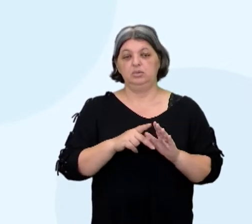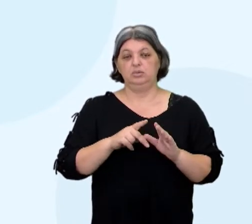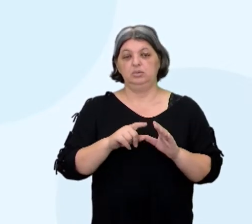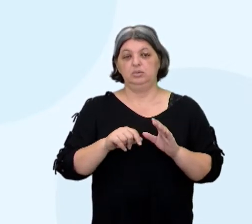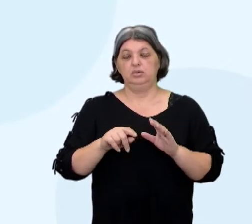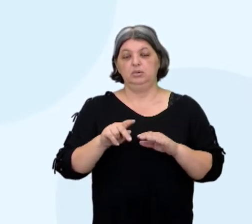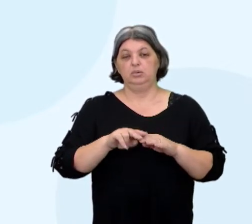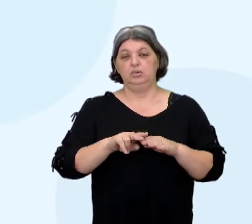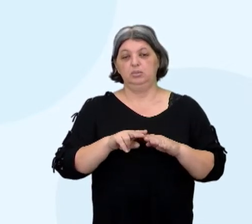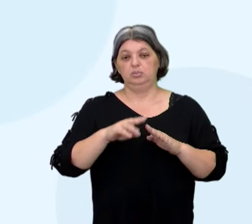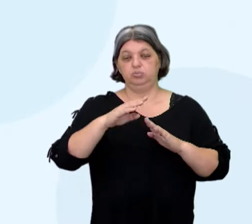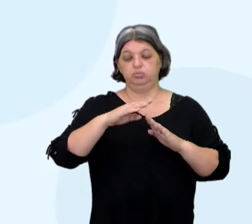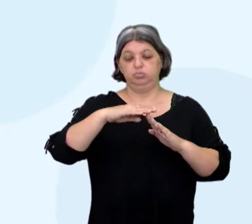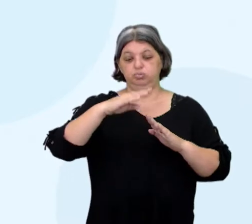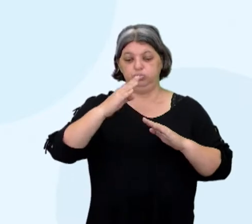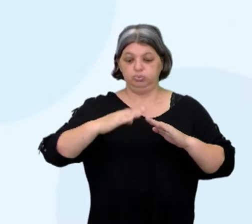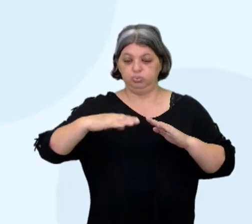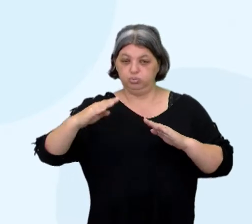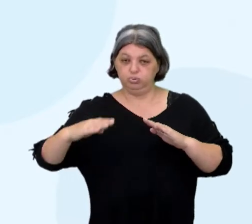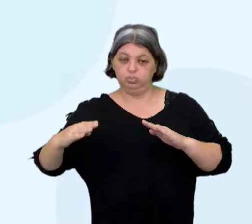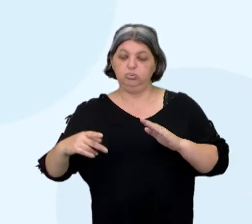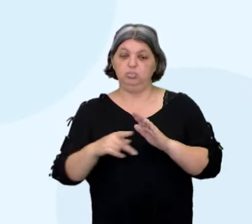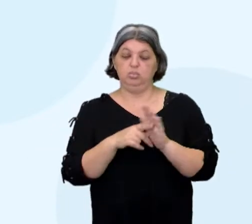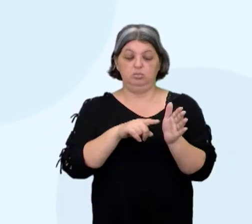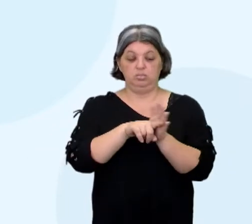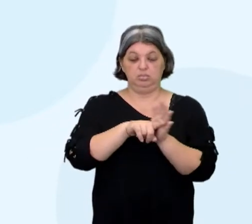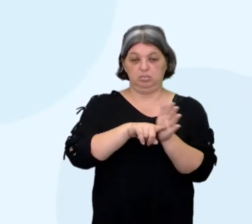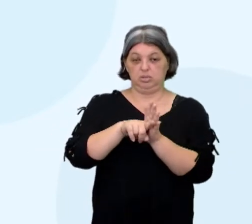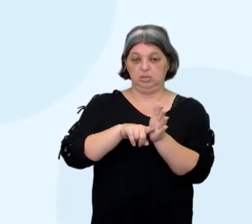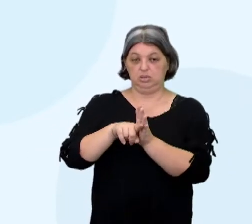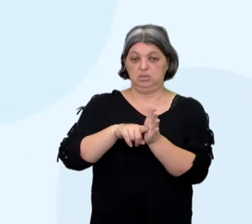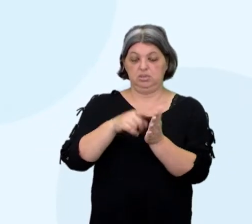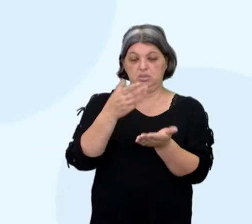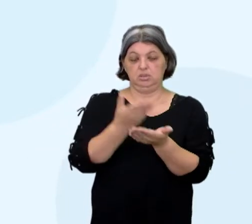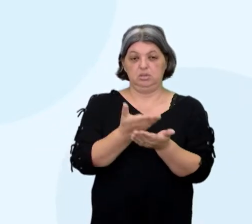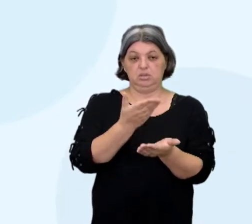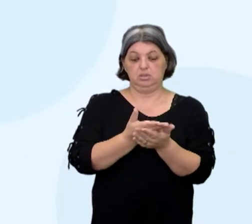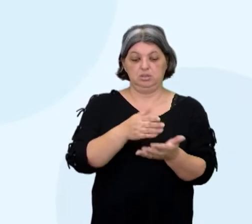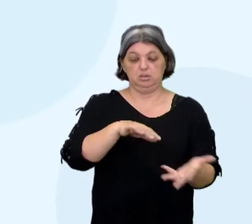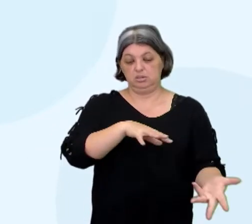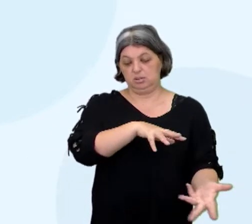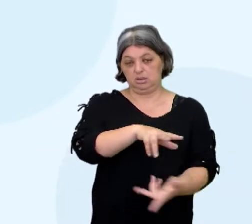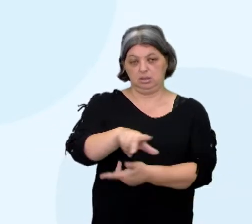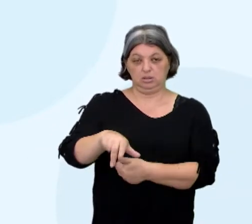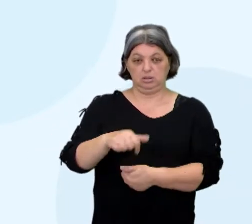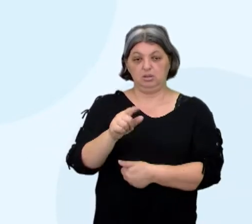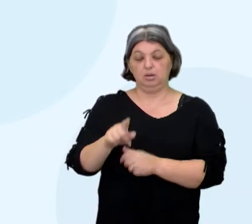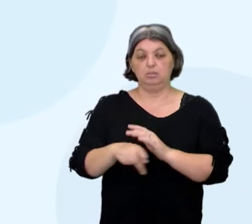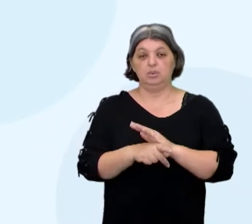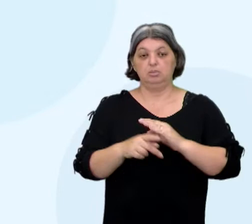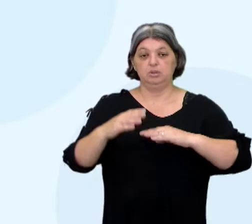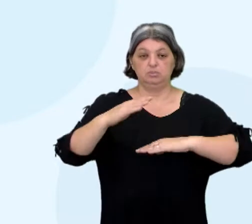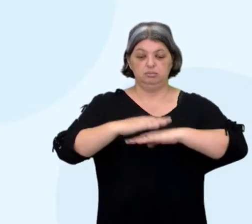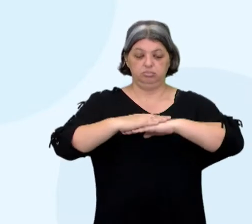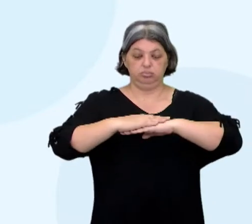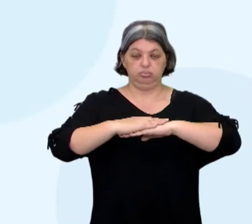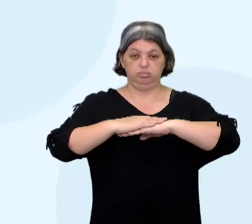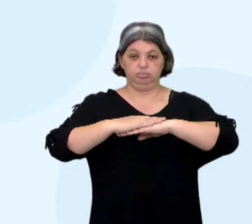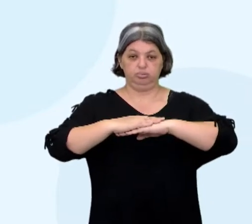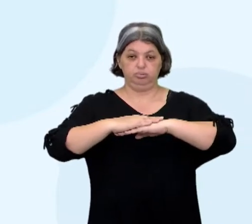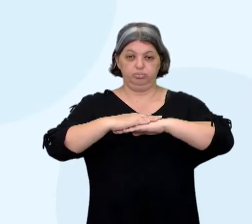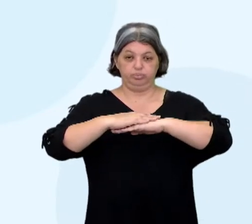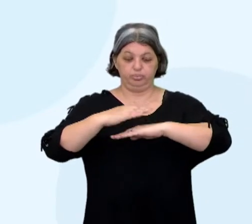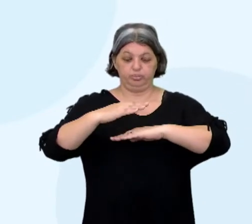pelos terremotos para estudar a estrutura da Terra. Um sismo é basicamente a ocorrência de uma fratura a uma